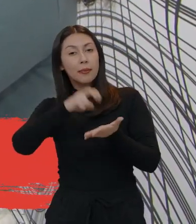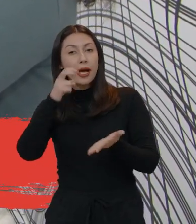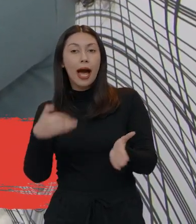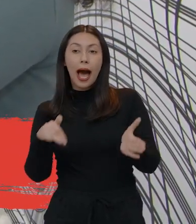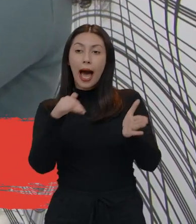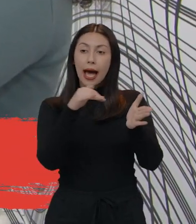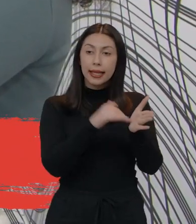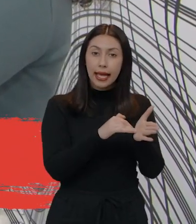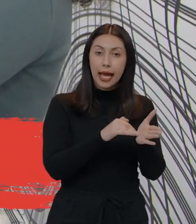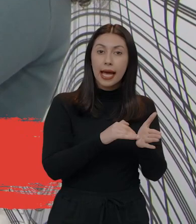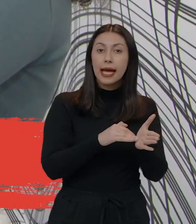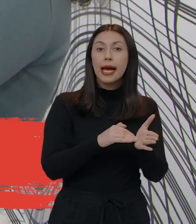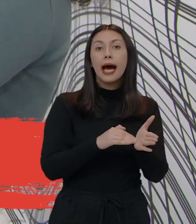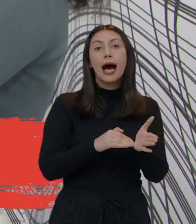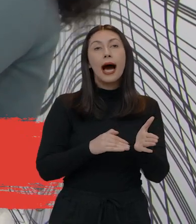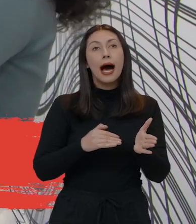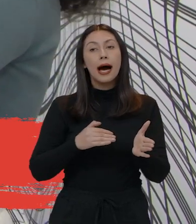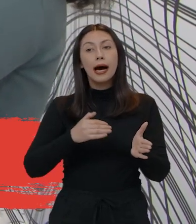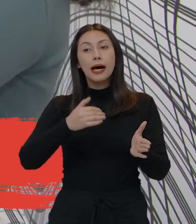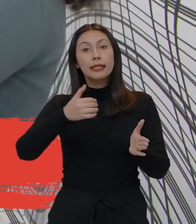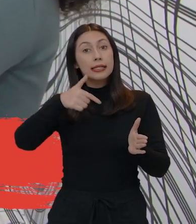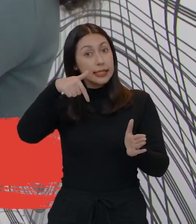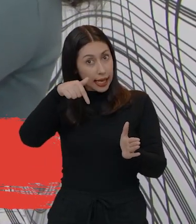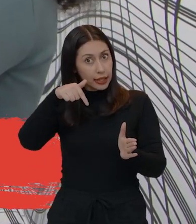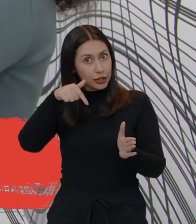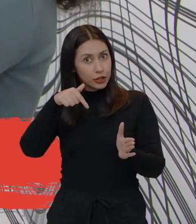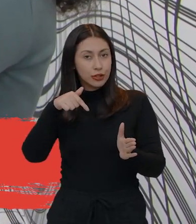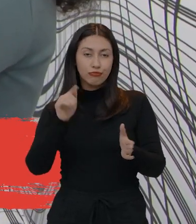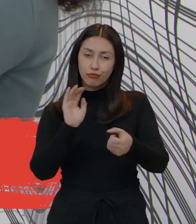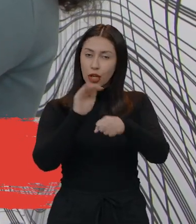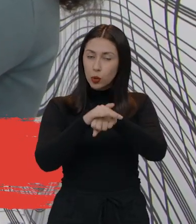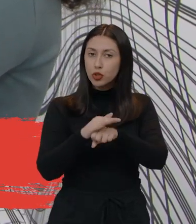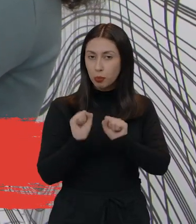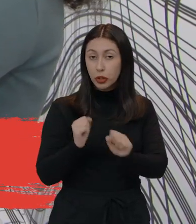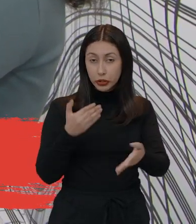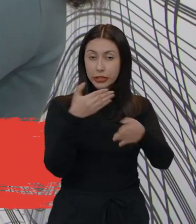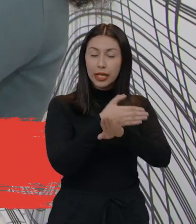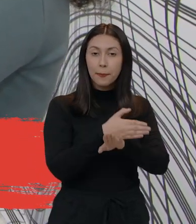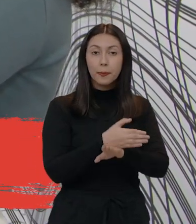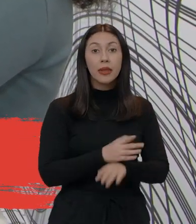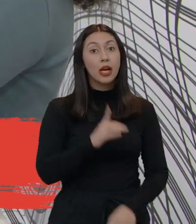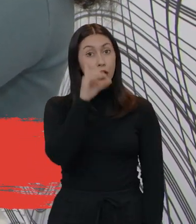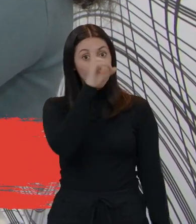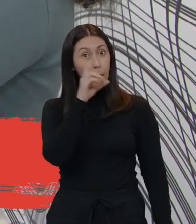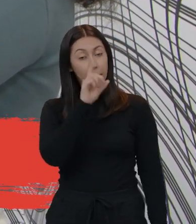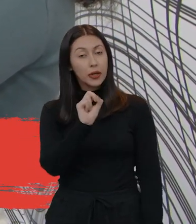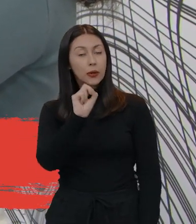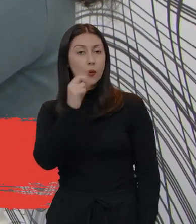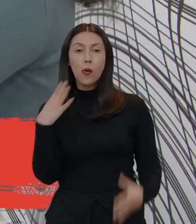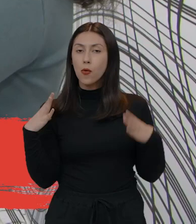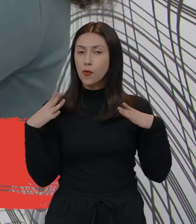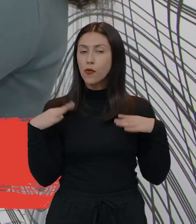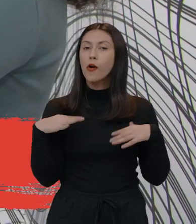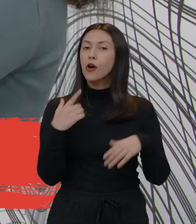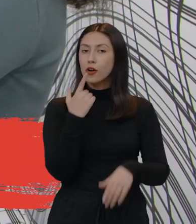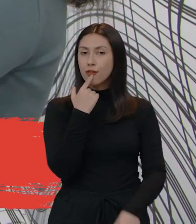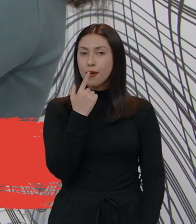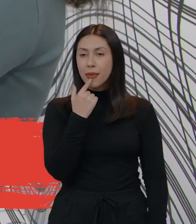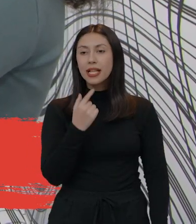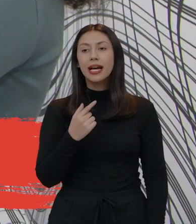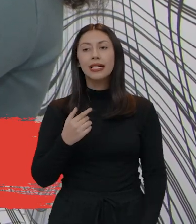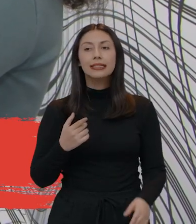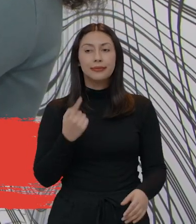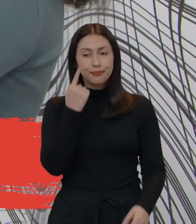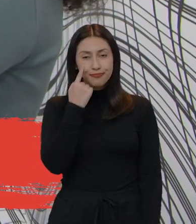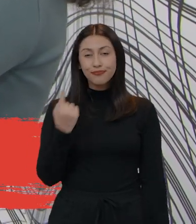é até às 19, porque é uma média de 1 hora para fazer o percurso lá dentro. Aos domingos e feriados é das 12 às 20, com a entrada até